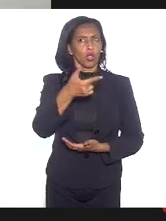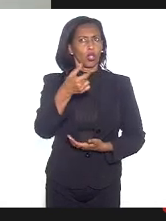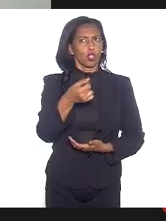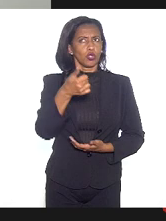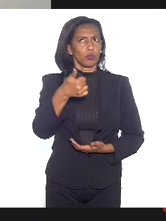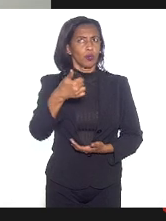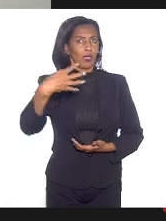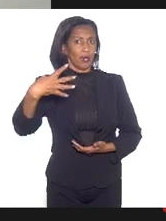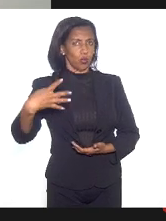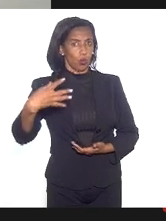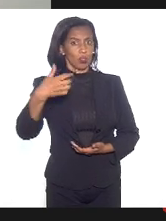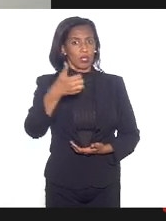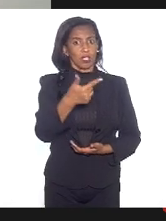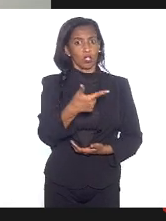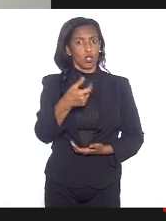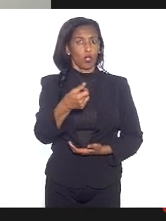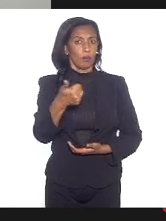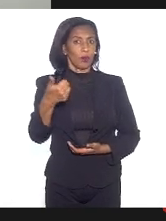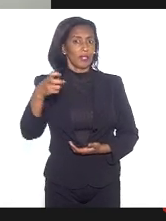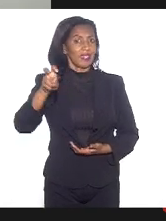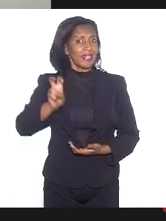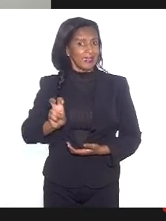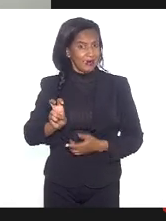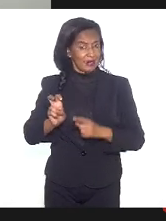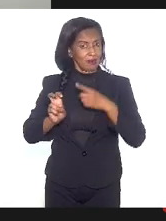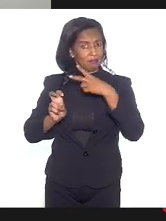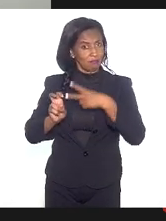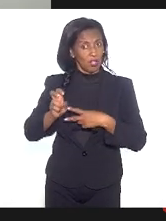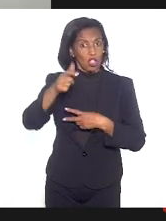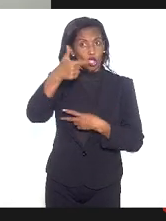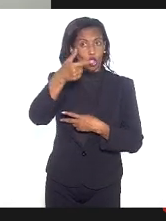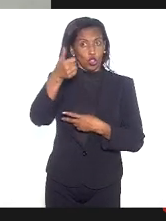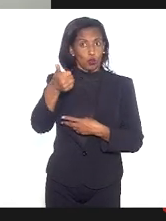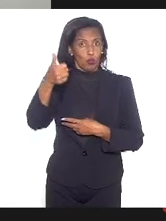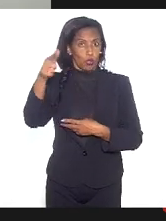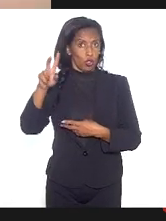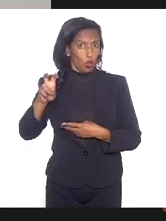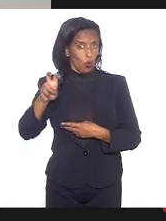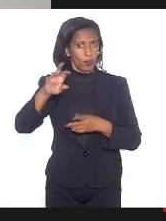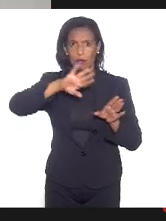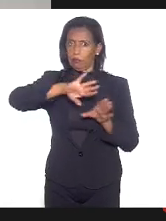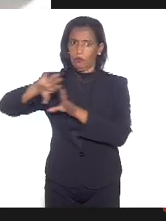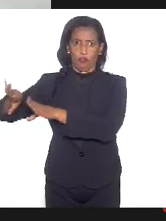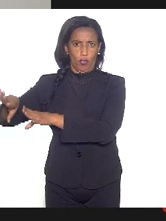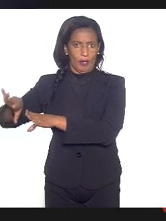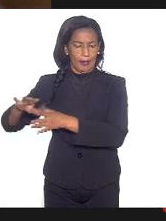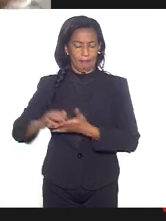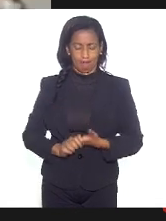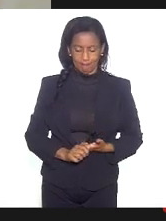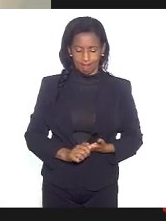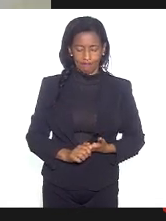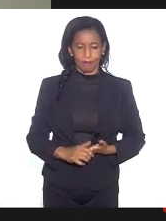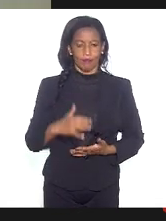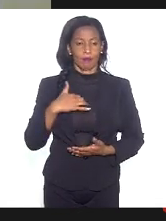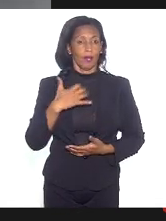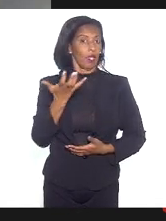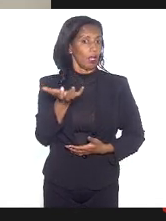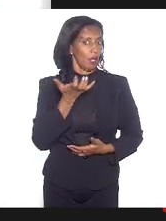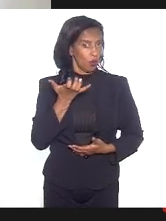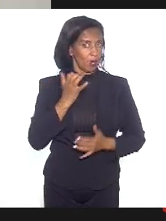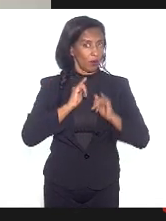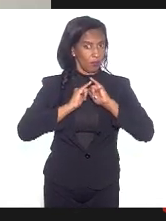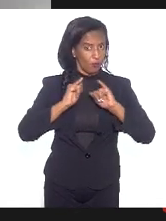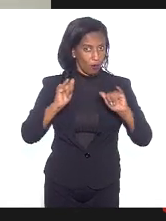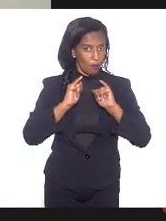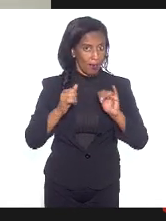2014 e 2015 e que 2012 ficaria de fora. Eu quero informar aqui que eu estou com um